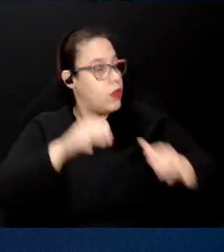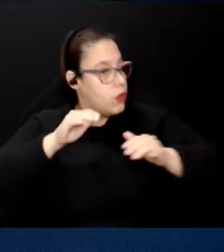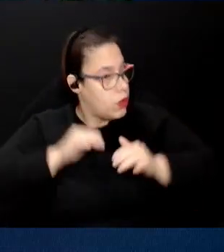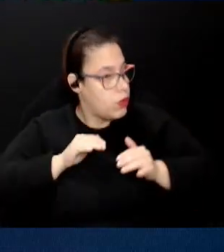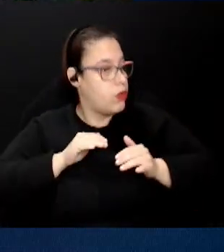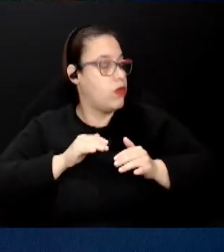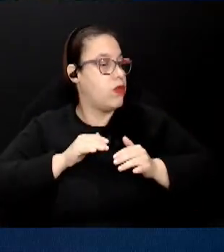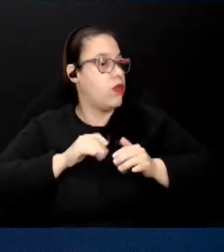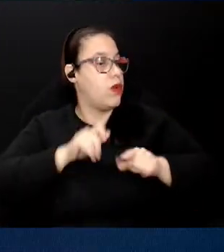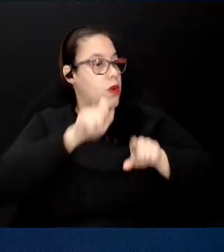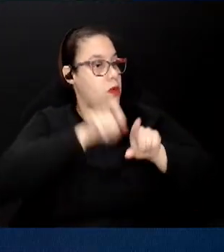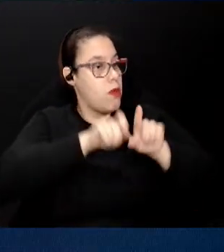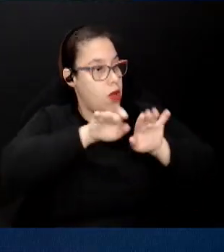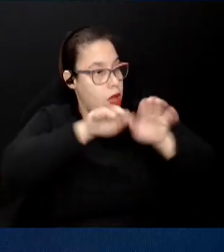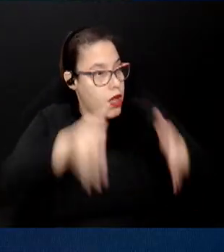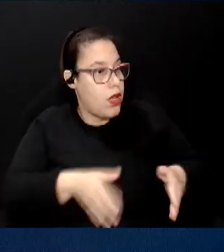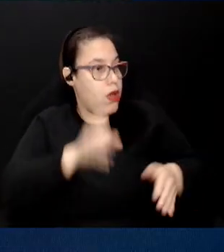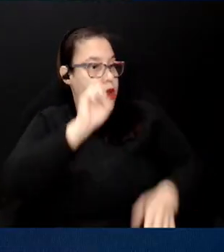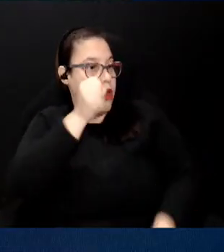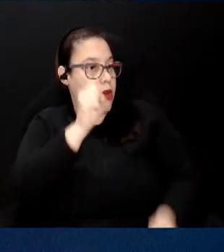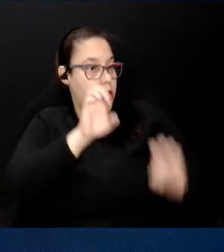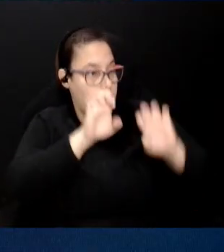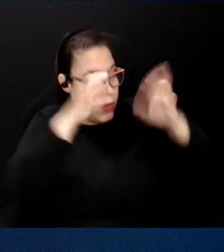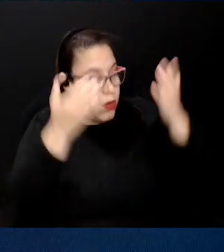para a 8ª edição do Parlamento Jovem.